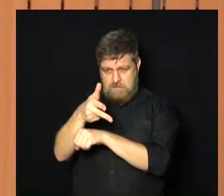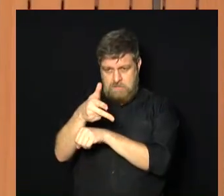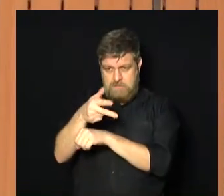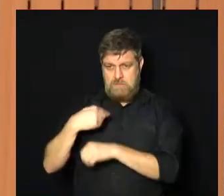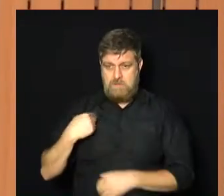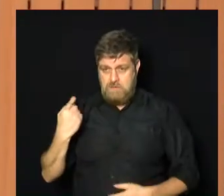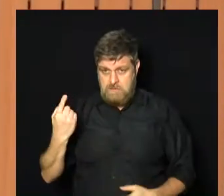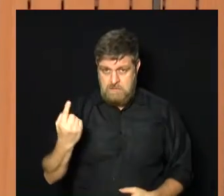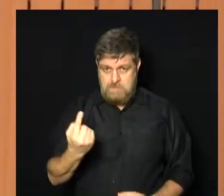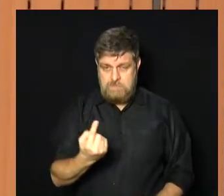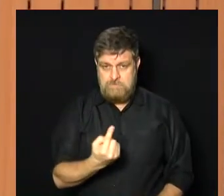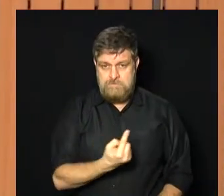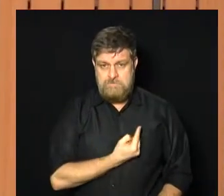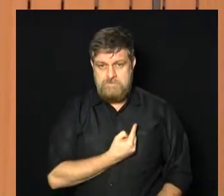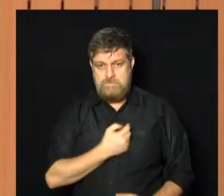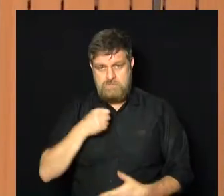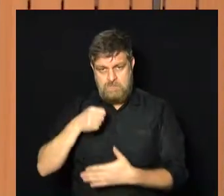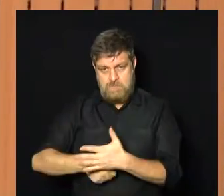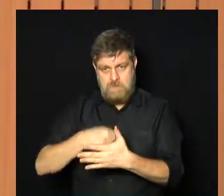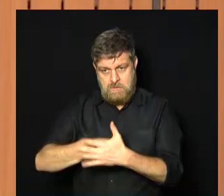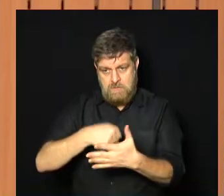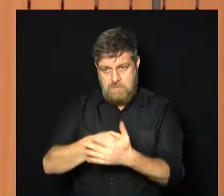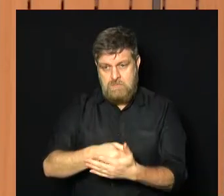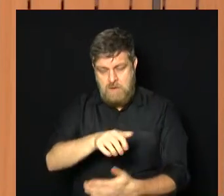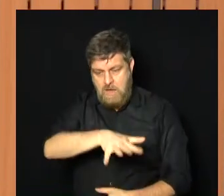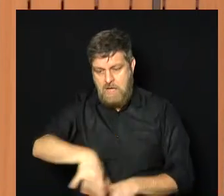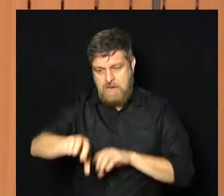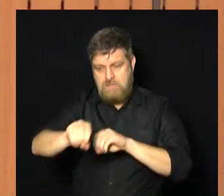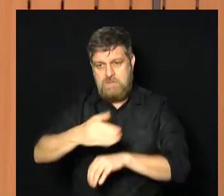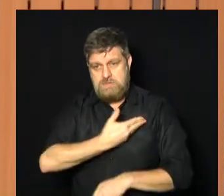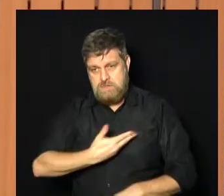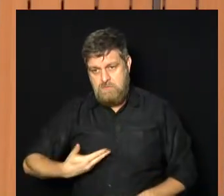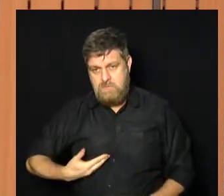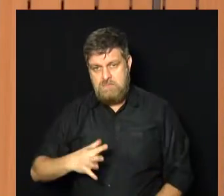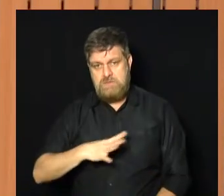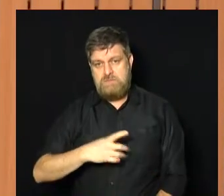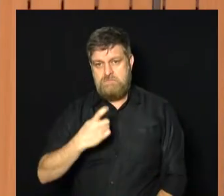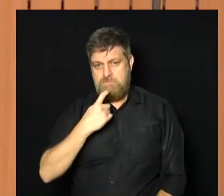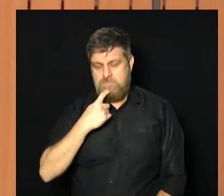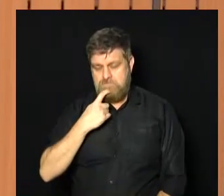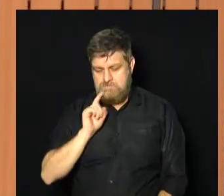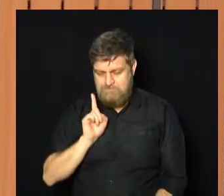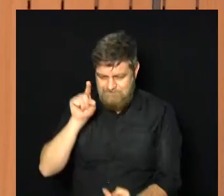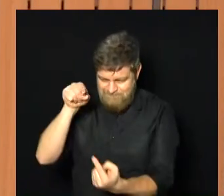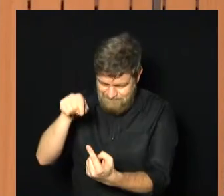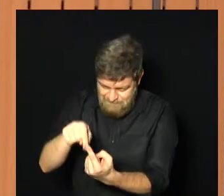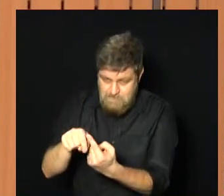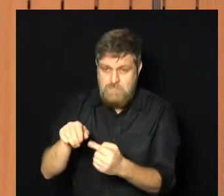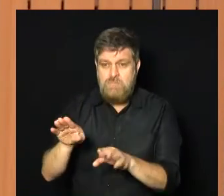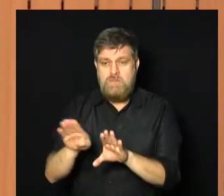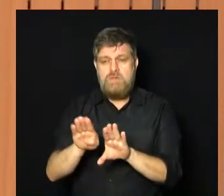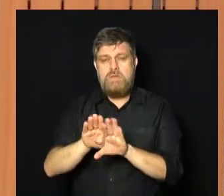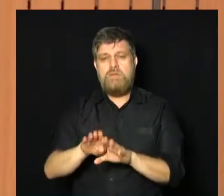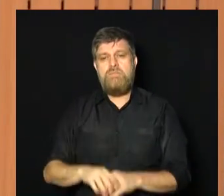aqui na nossa jornada em defesa aqui da educação pública na nossa cidade, e também